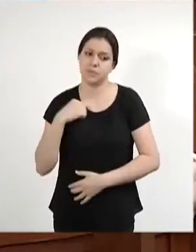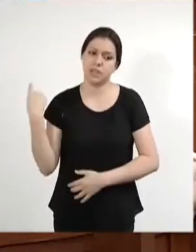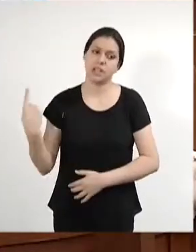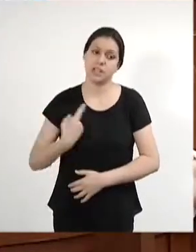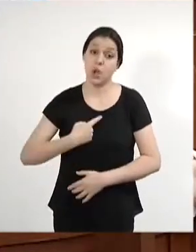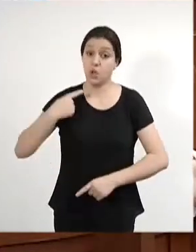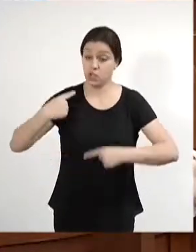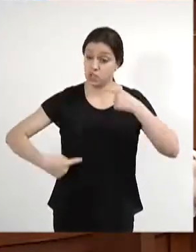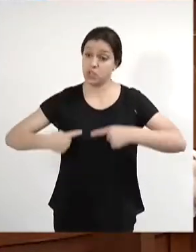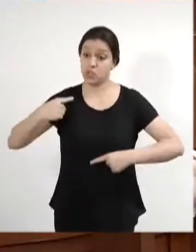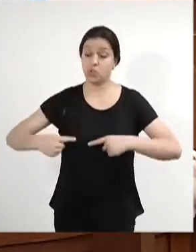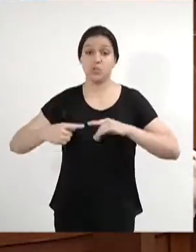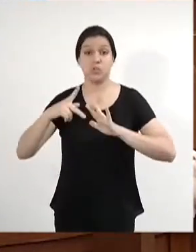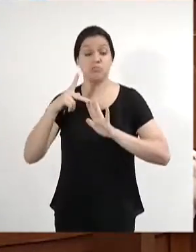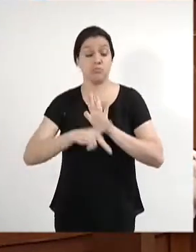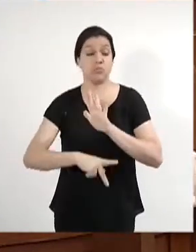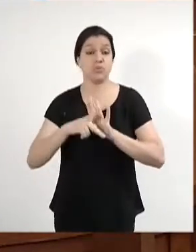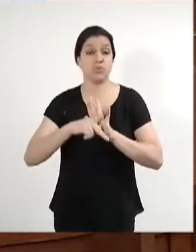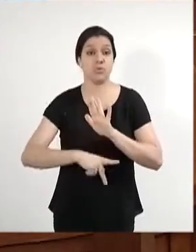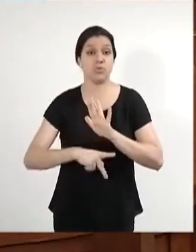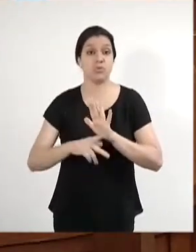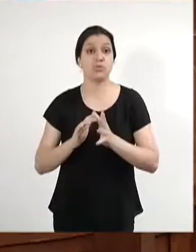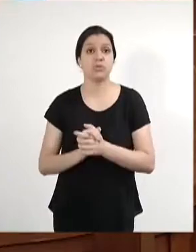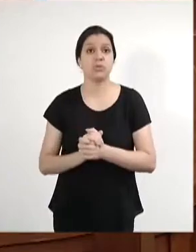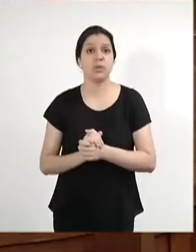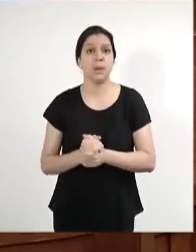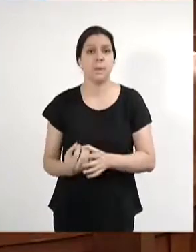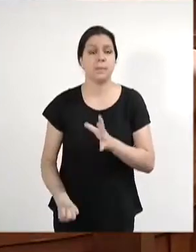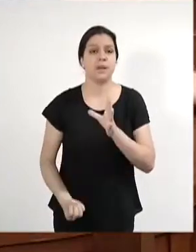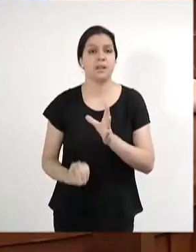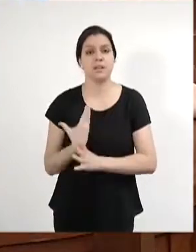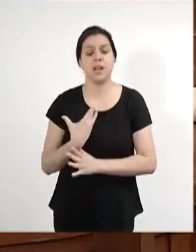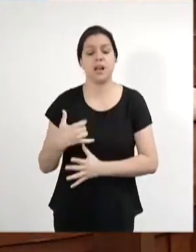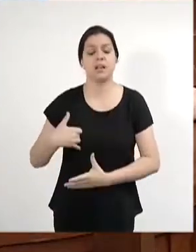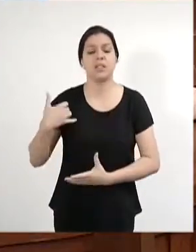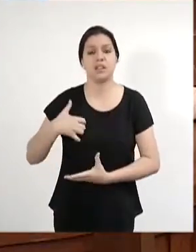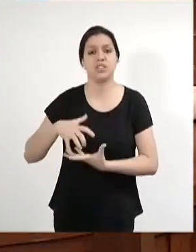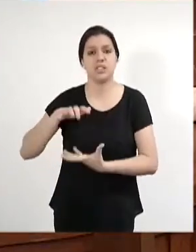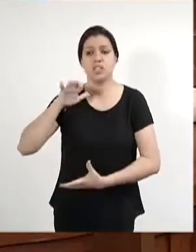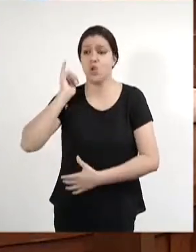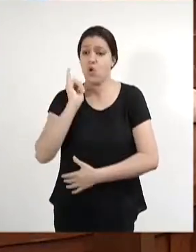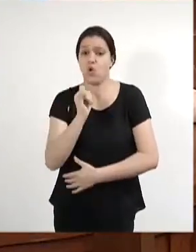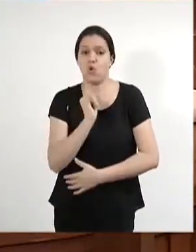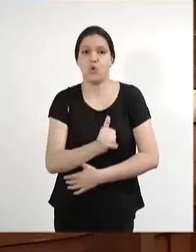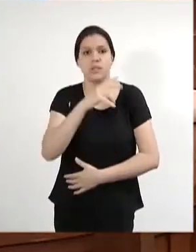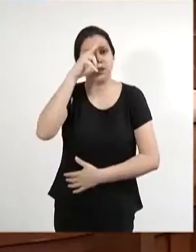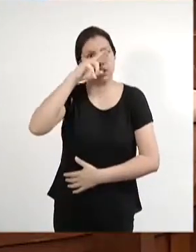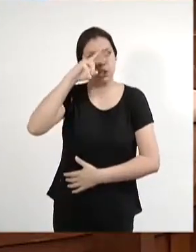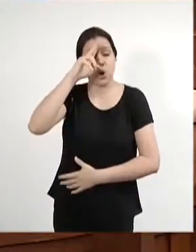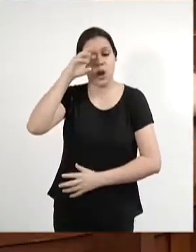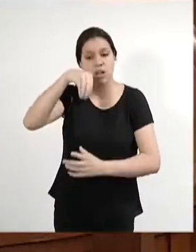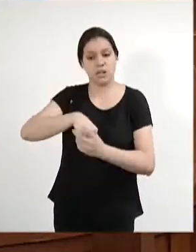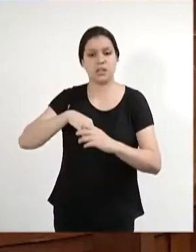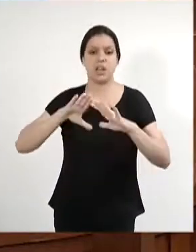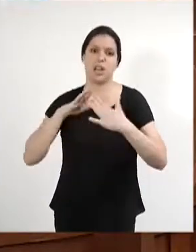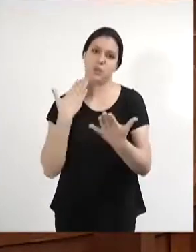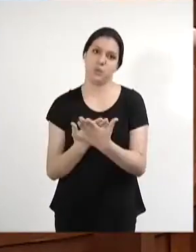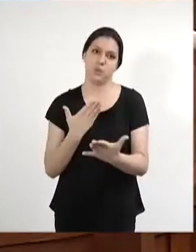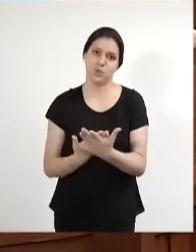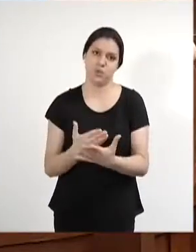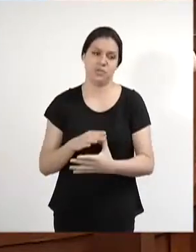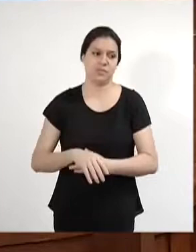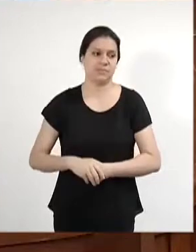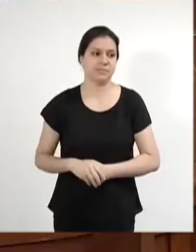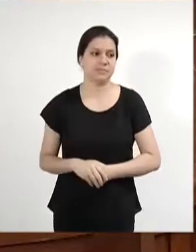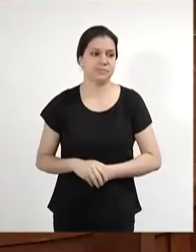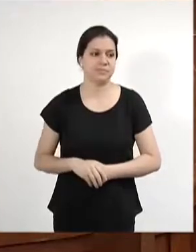um projeto para criar o idoso contador de história nas escolas, onde eles